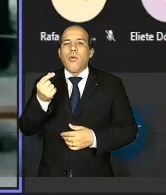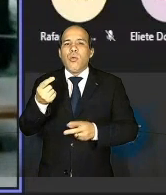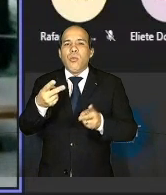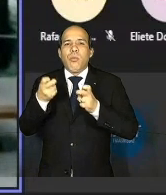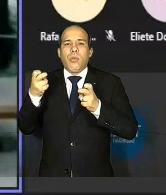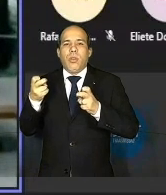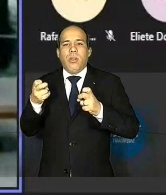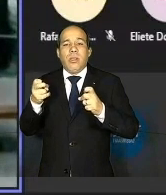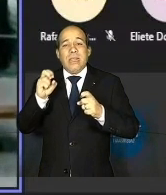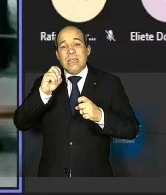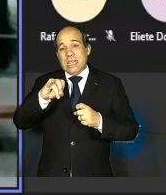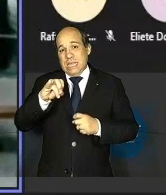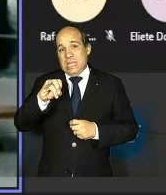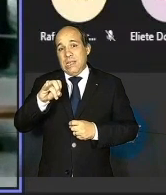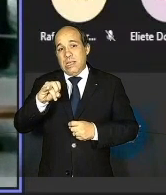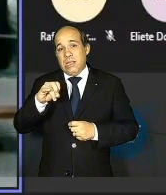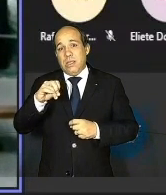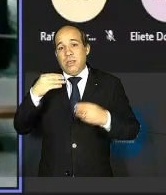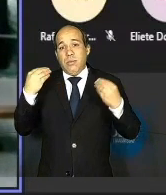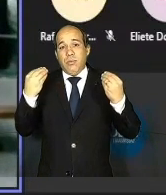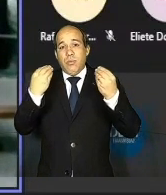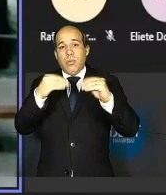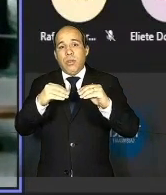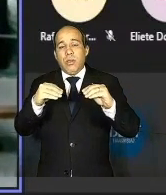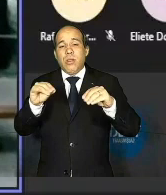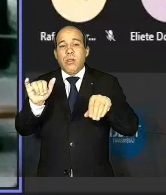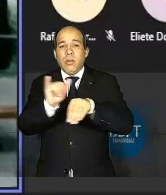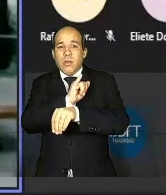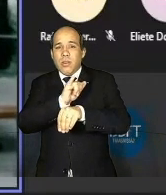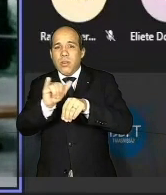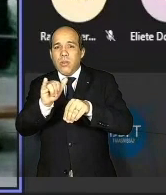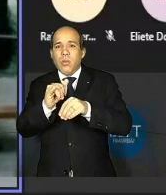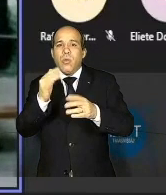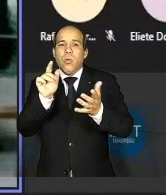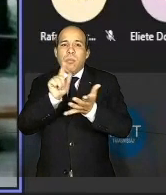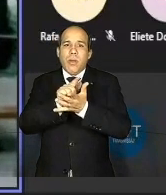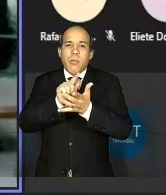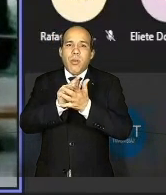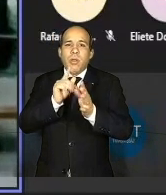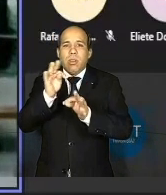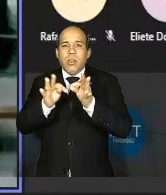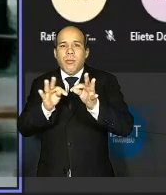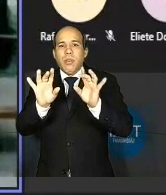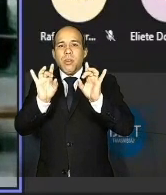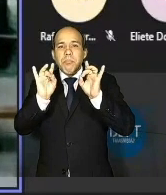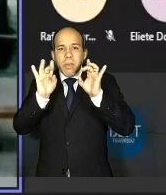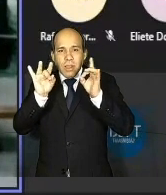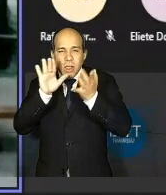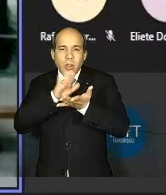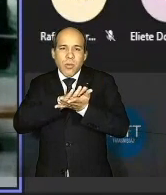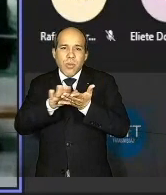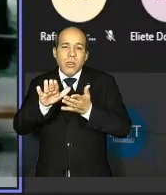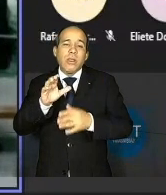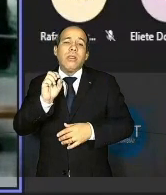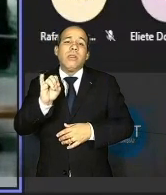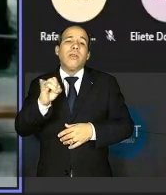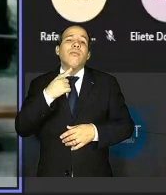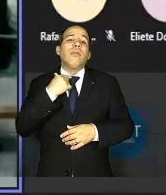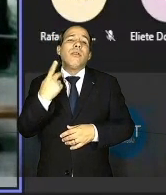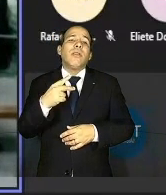cobrança de qualquer valor, ressalvada a hipótese de apresentação decorativa com a utilização de papel ou tratamento gráfico especiais